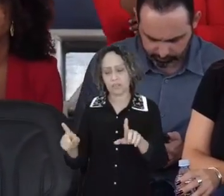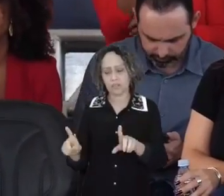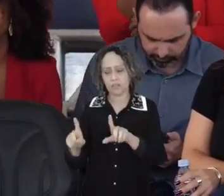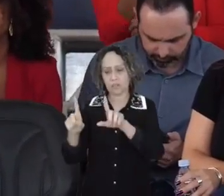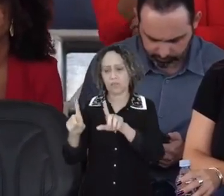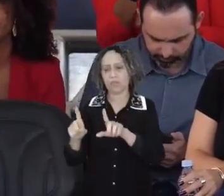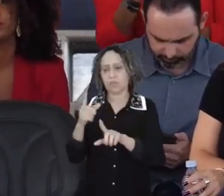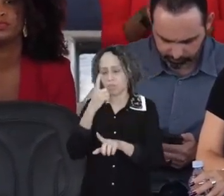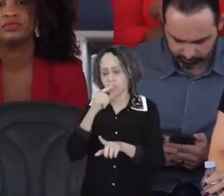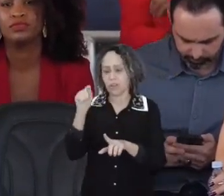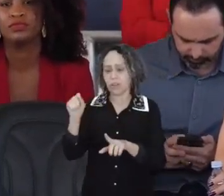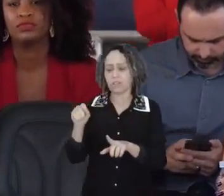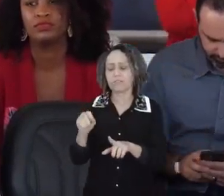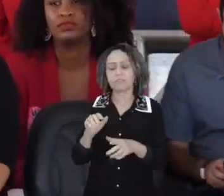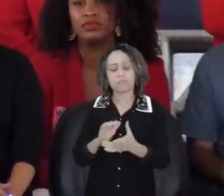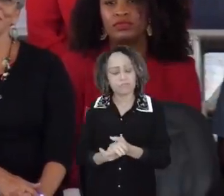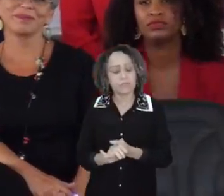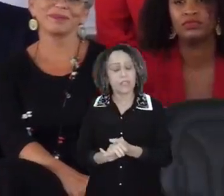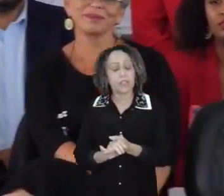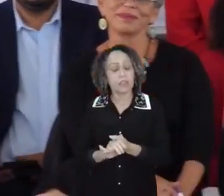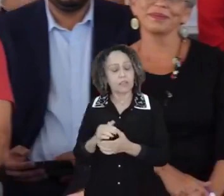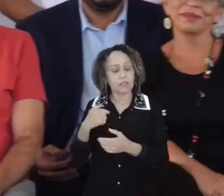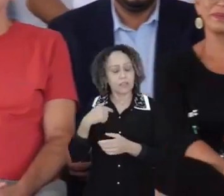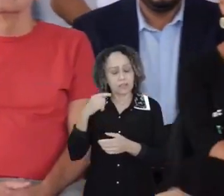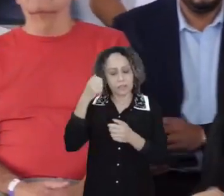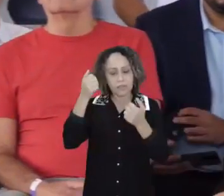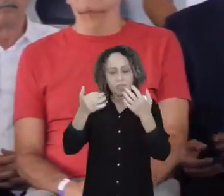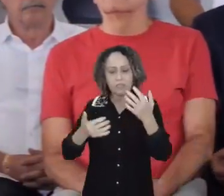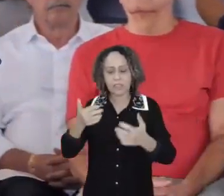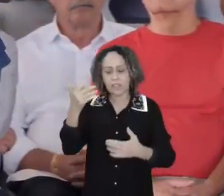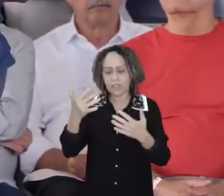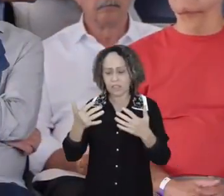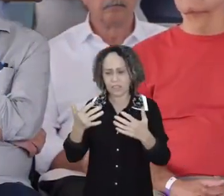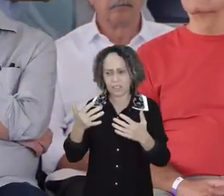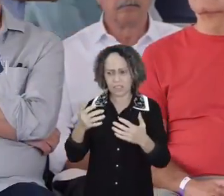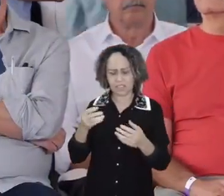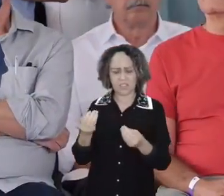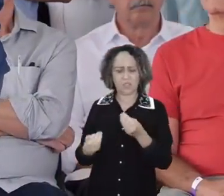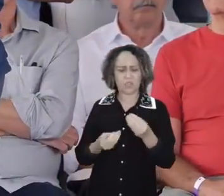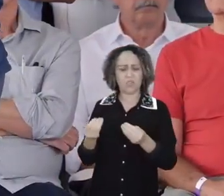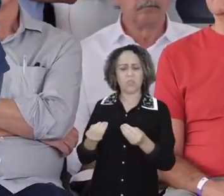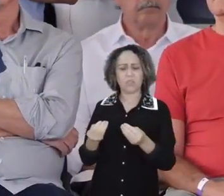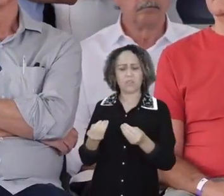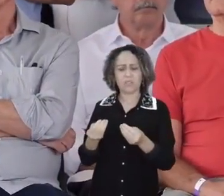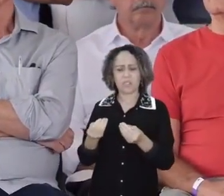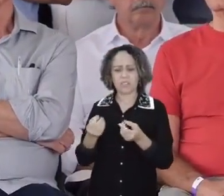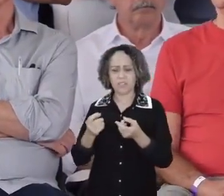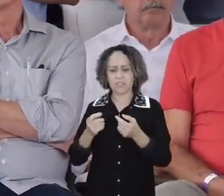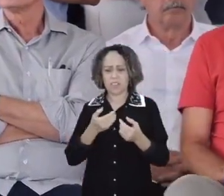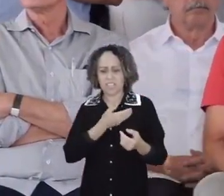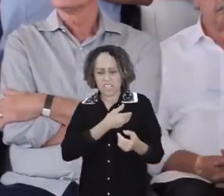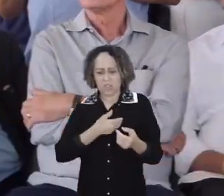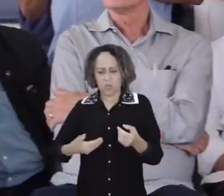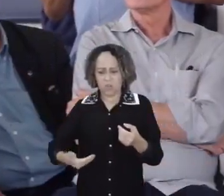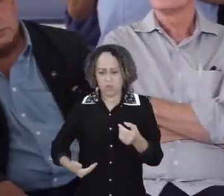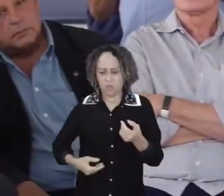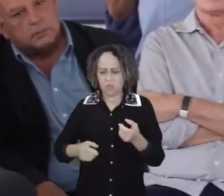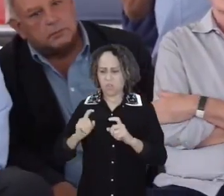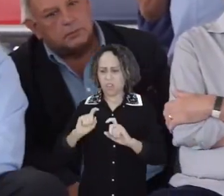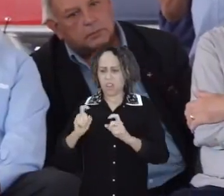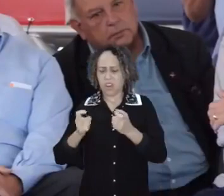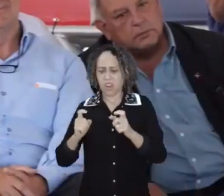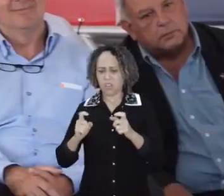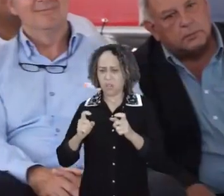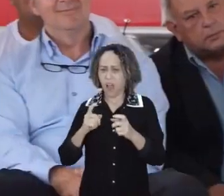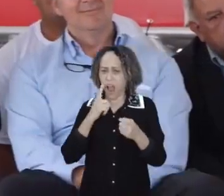Tem gente que pensa que é possível governar, sabe, discutindo contabilidade. Tem gente que pensa que é